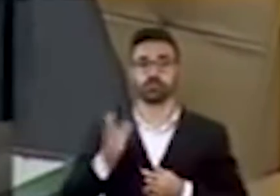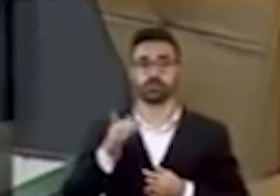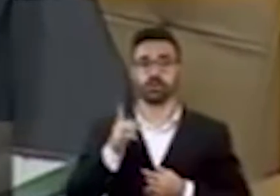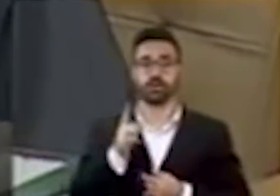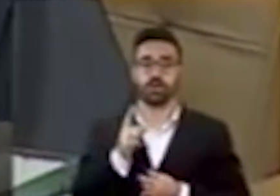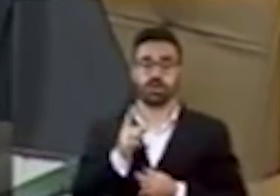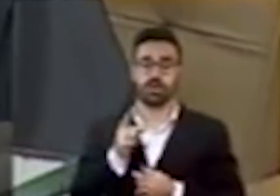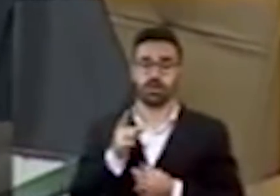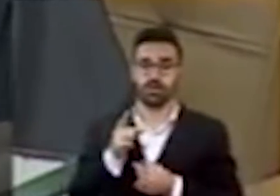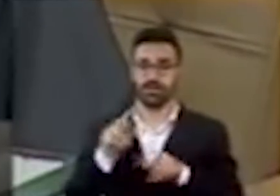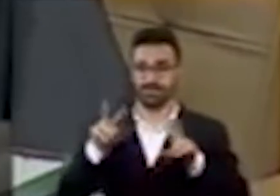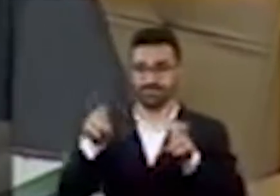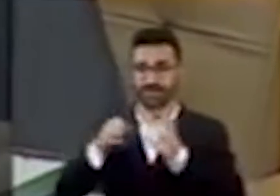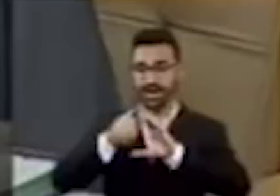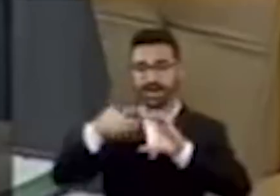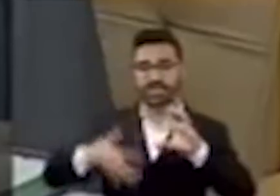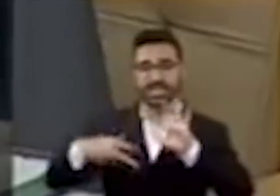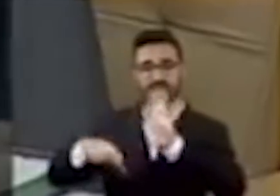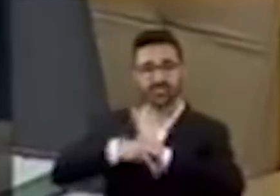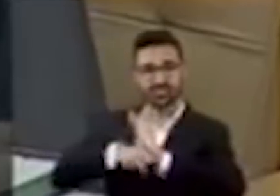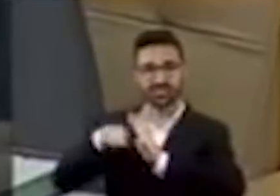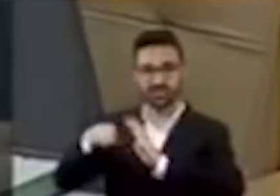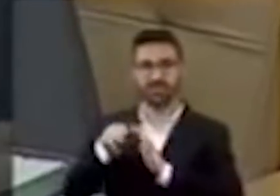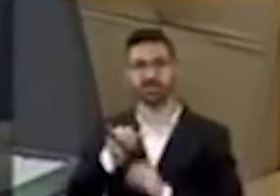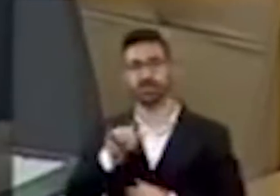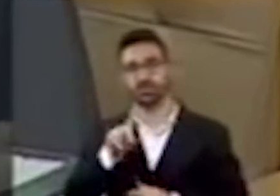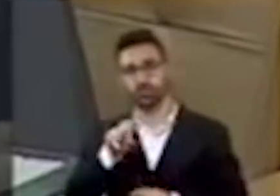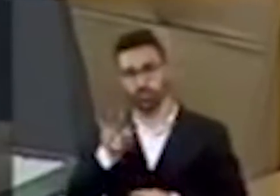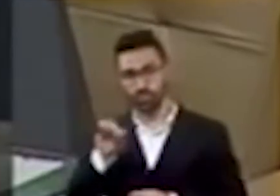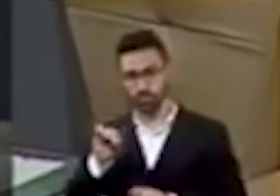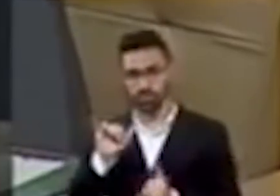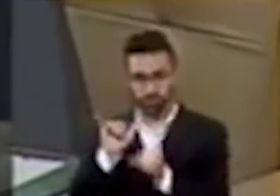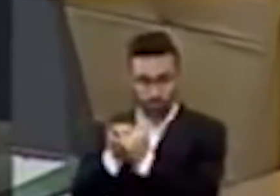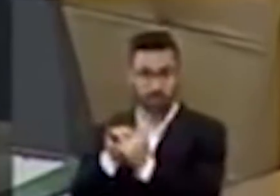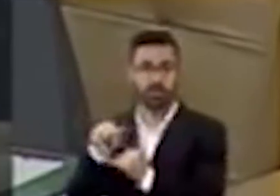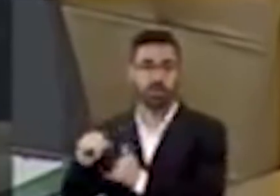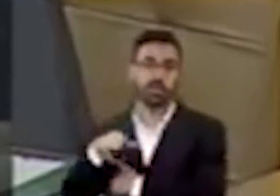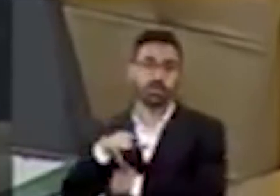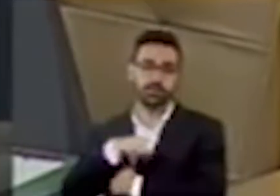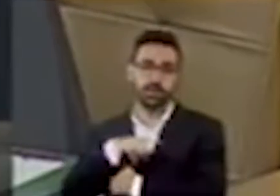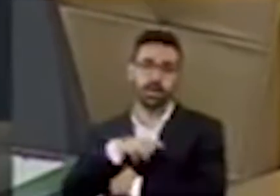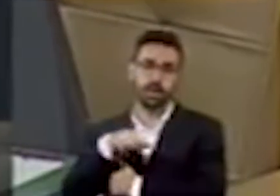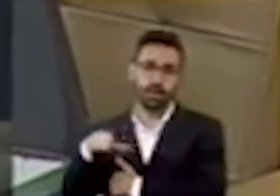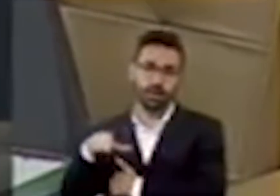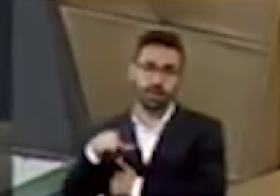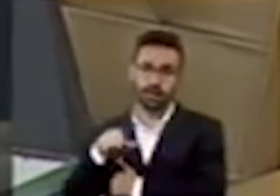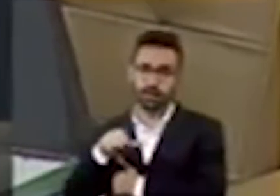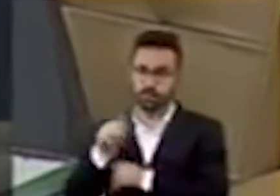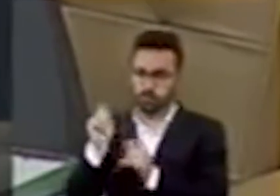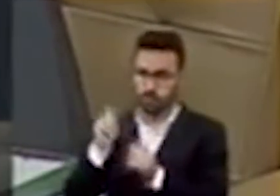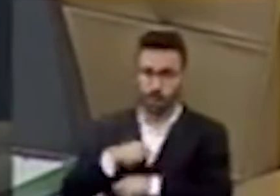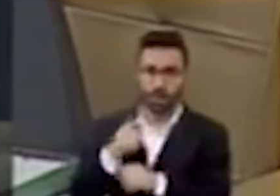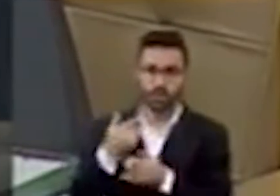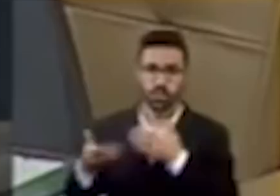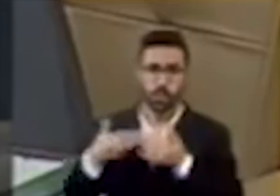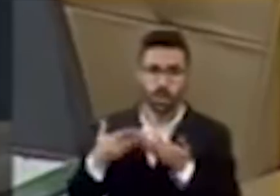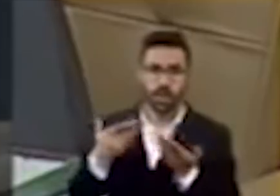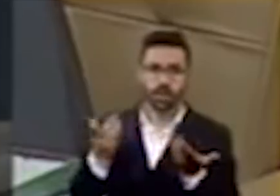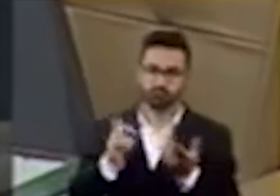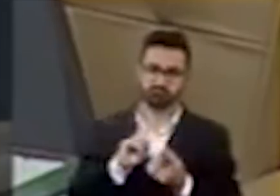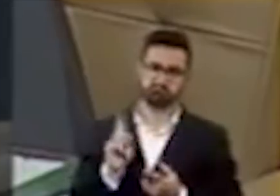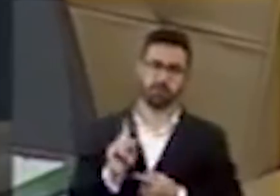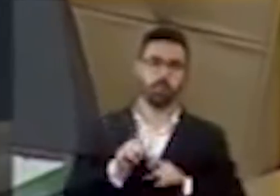do indulto, é que tem ele, enquanto instituto, sua conveniência questionada nas democracias